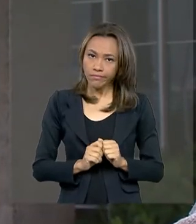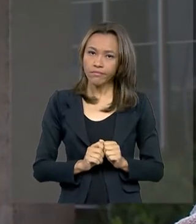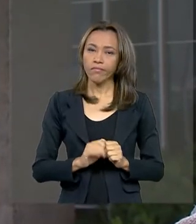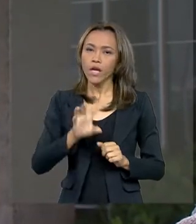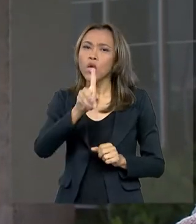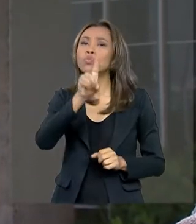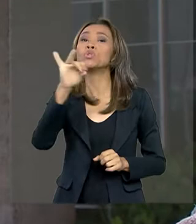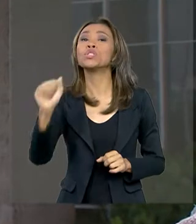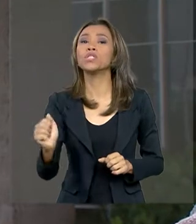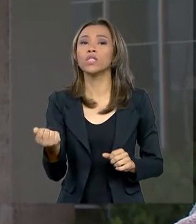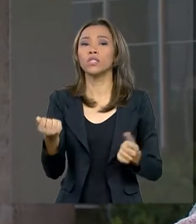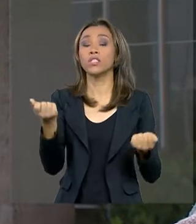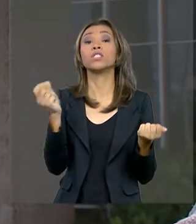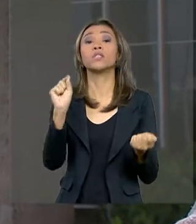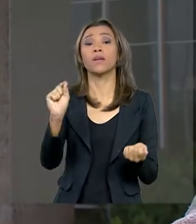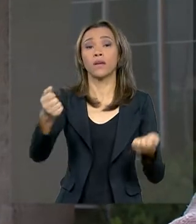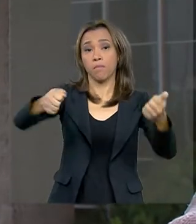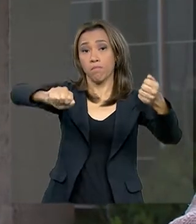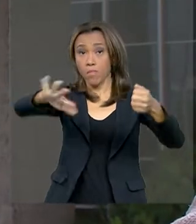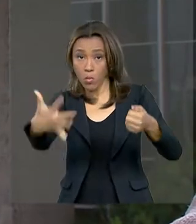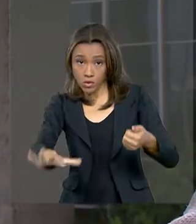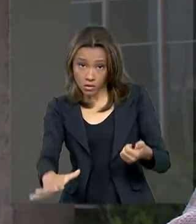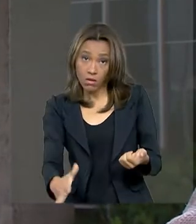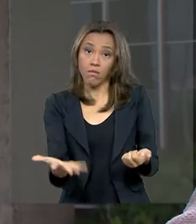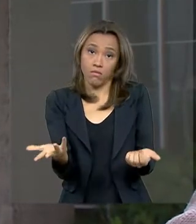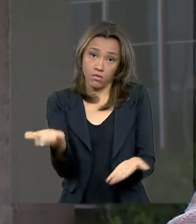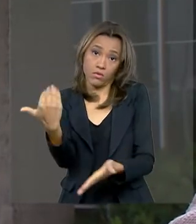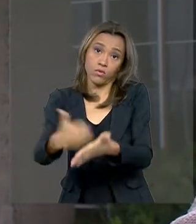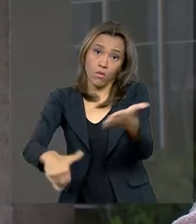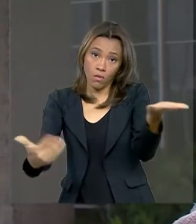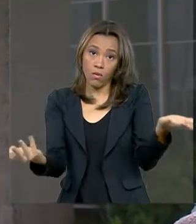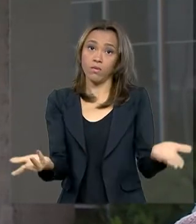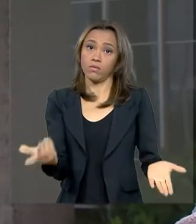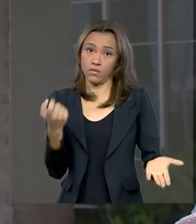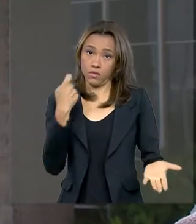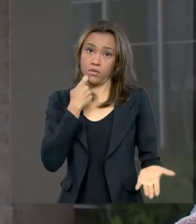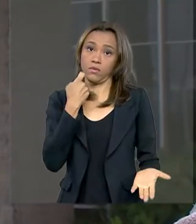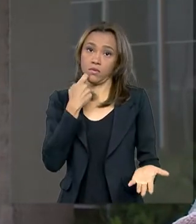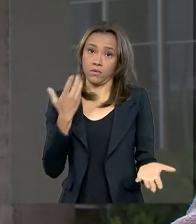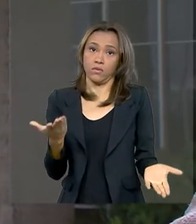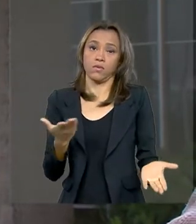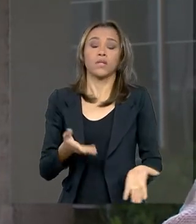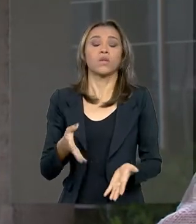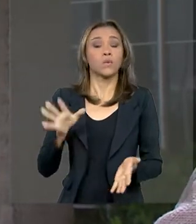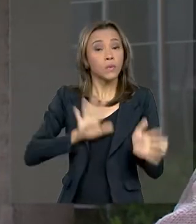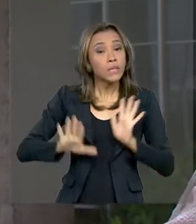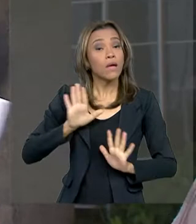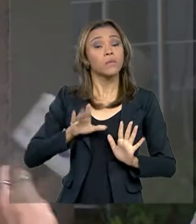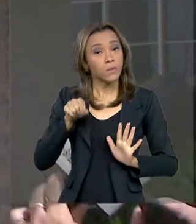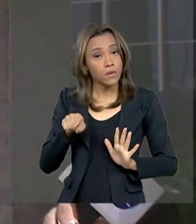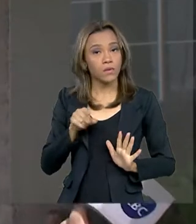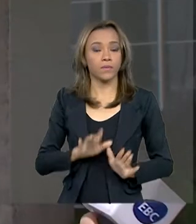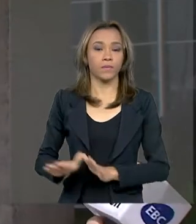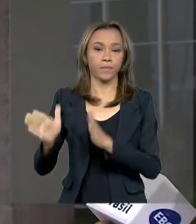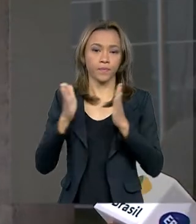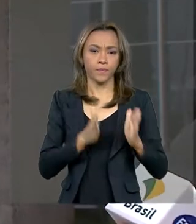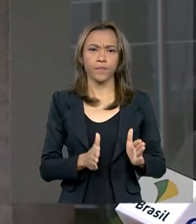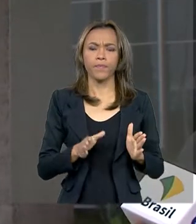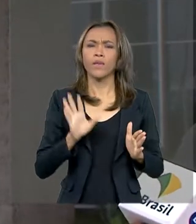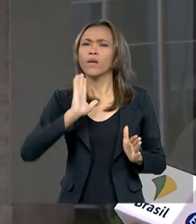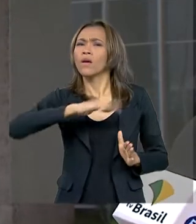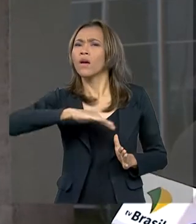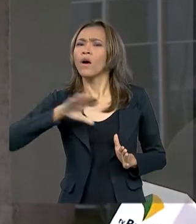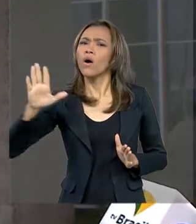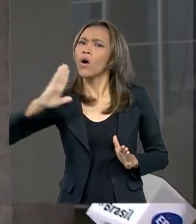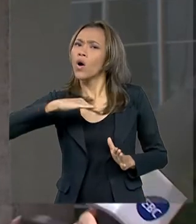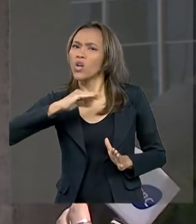de ofertas, né, e de descontos. Então, primeira coisa é cuidar isso. Certo. Ele também tem uma questão de